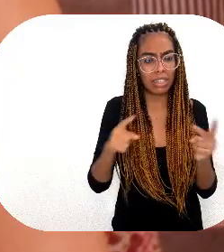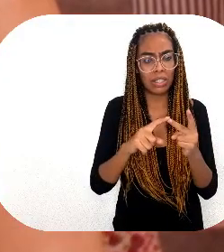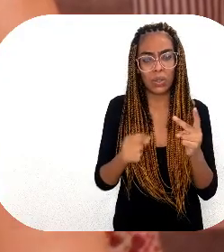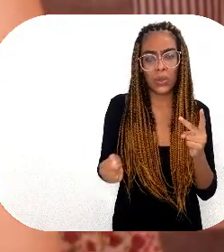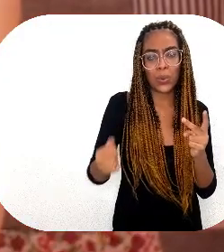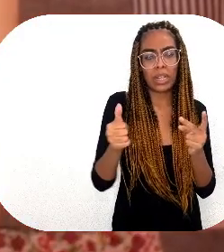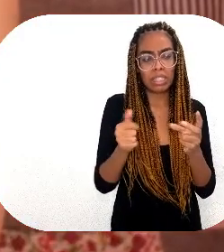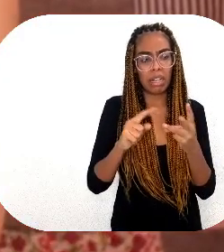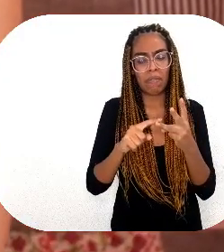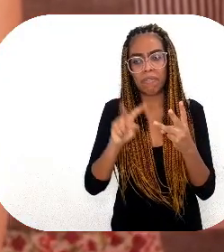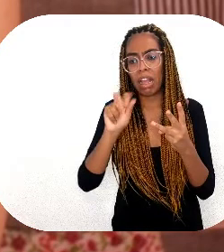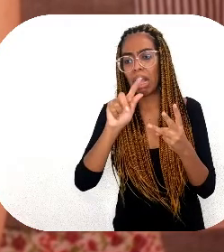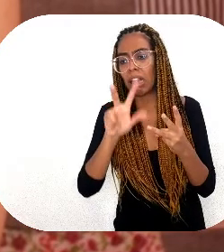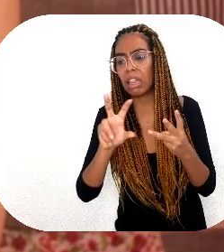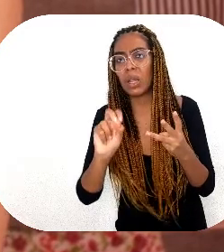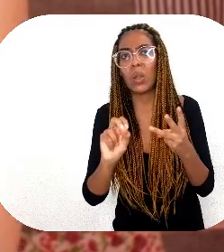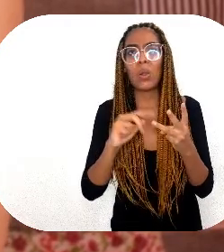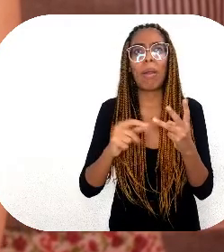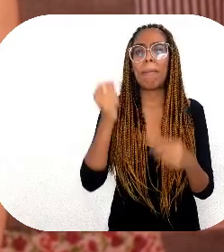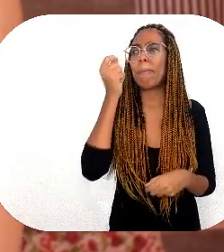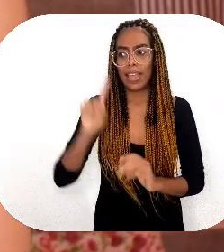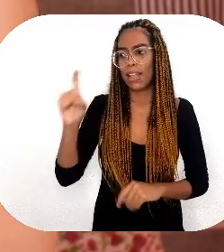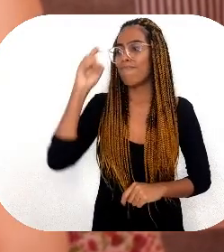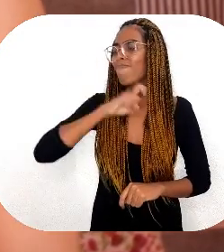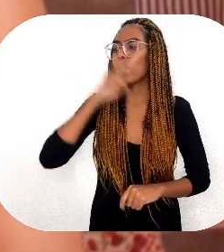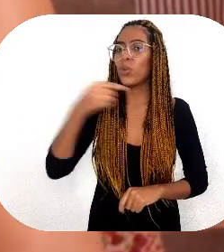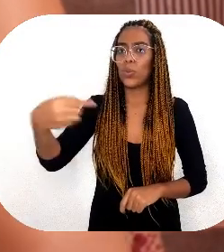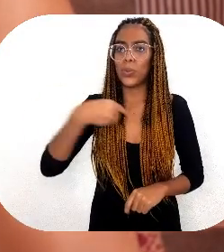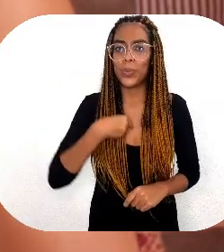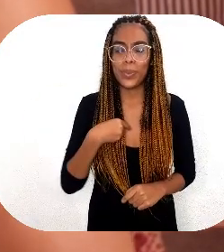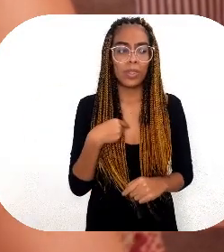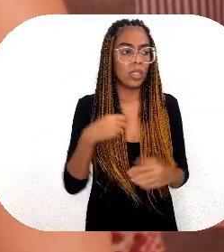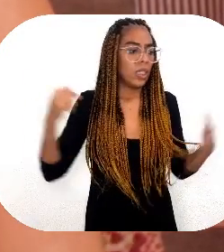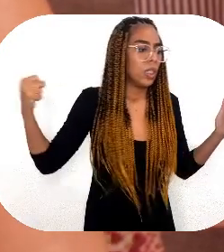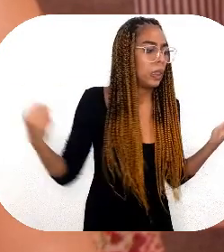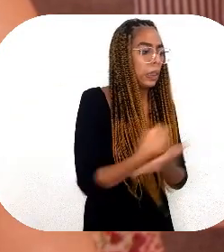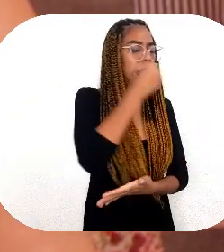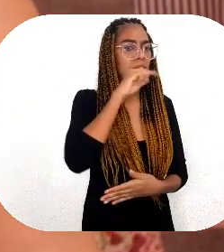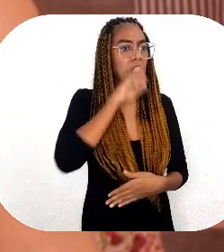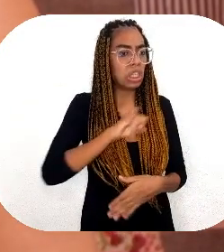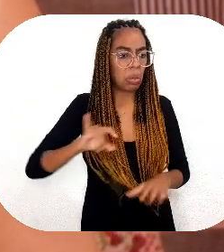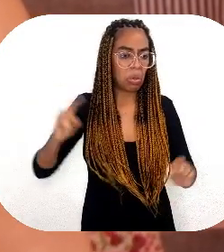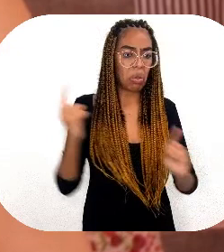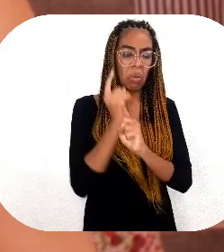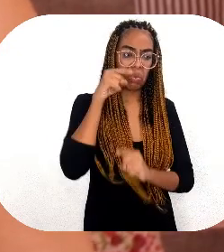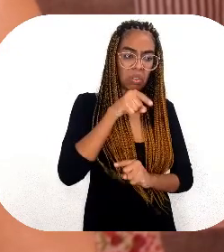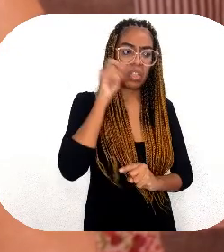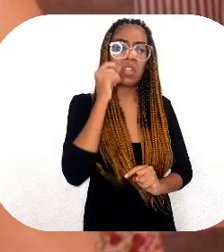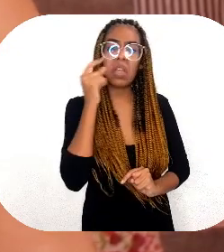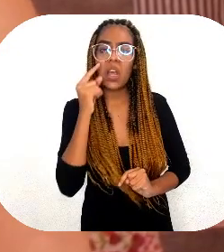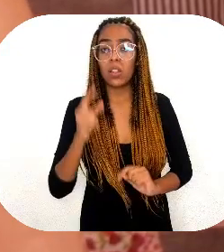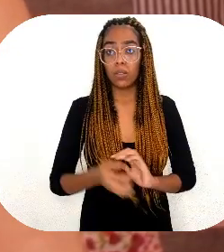eu sabia. Aquele negócio de metade, quase nada, vazia. Ele mentiu pra